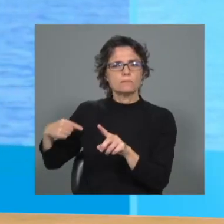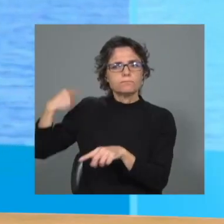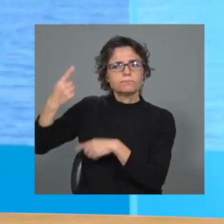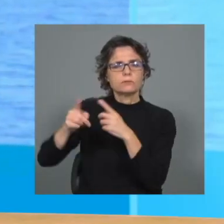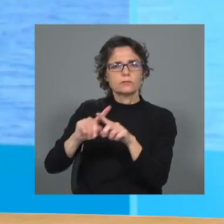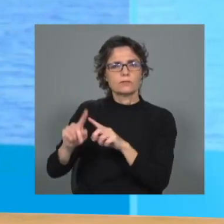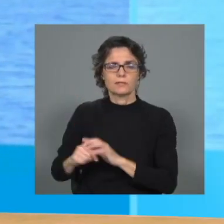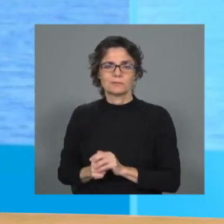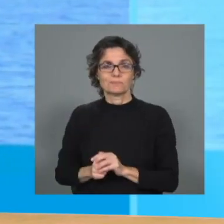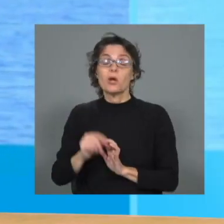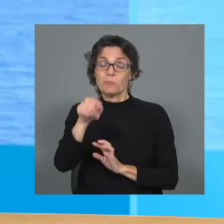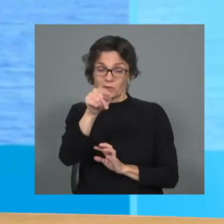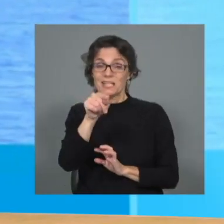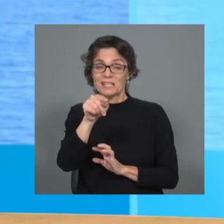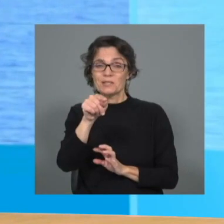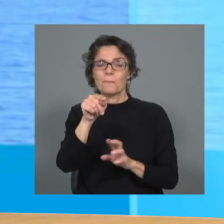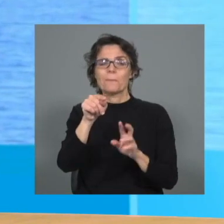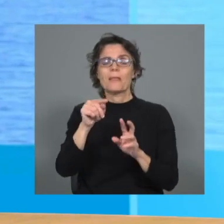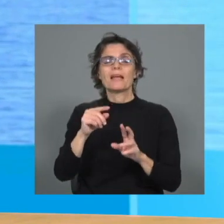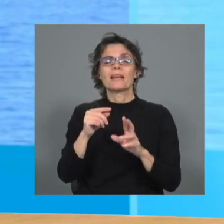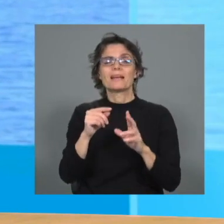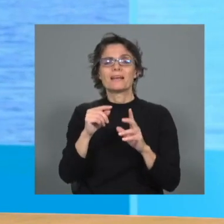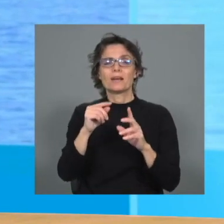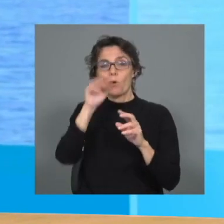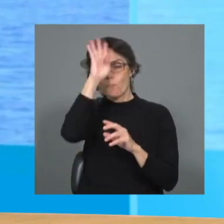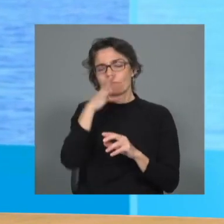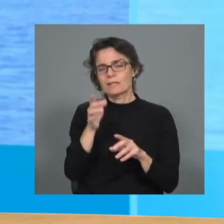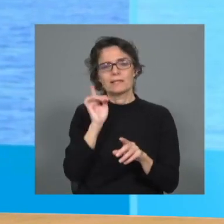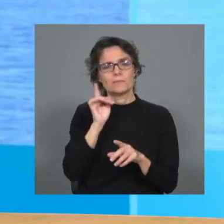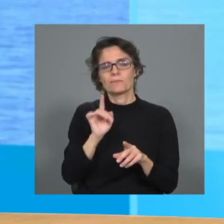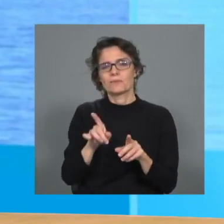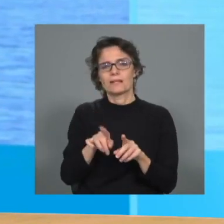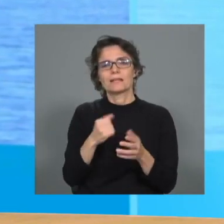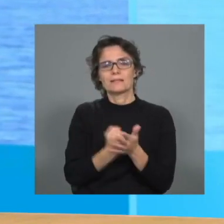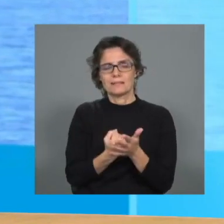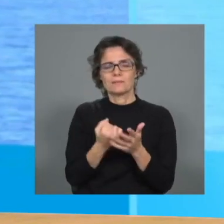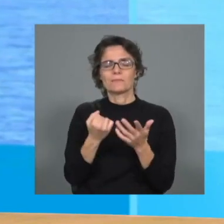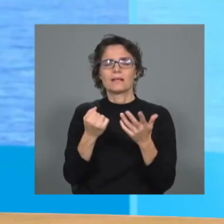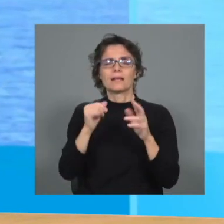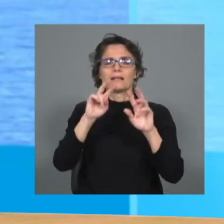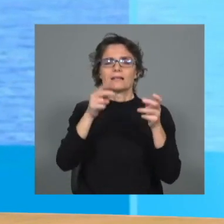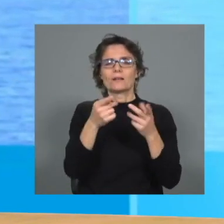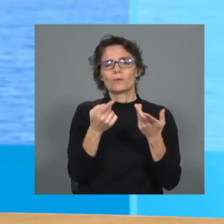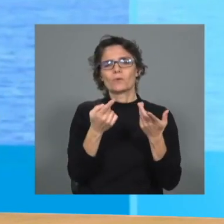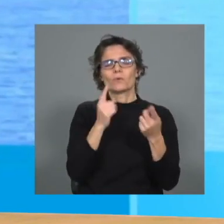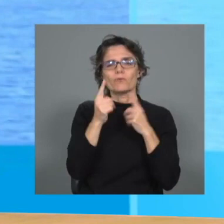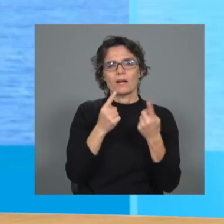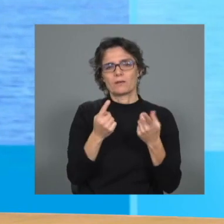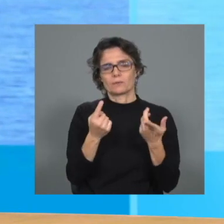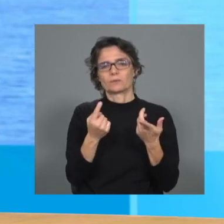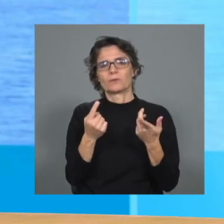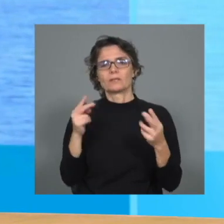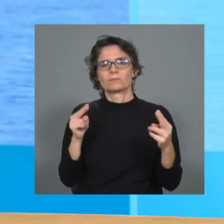queridos ao Papa. O primeiro, o ecumenismo, o diálogo entre as várias comunidades cristãs. O segundo, a imigração. A capacidade que estas comunidades